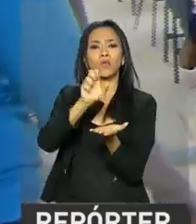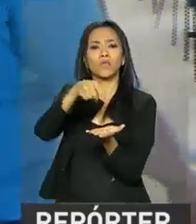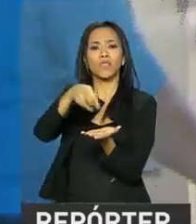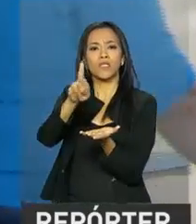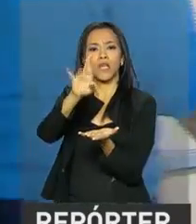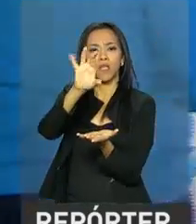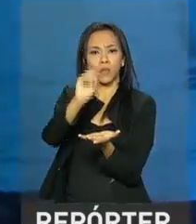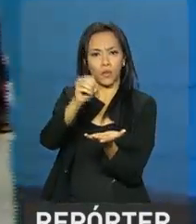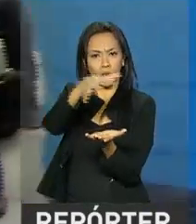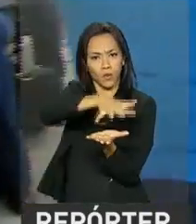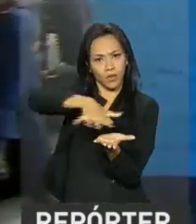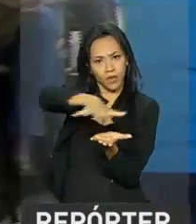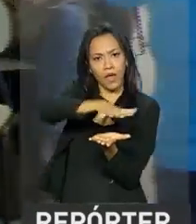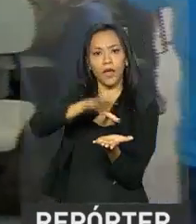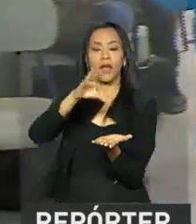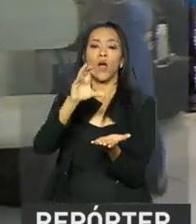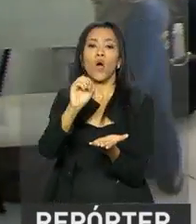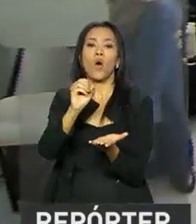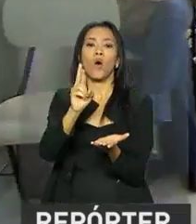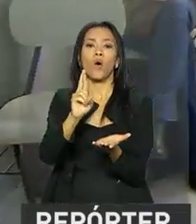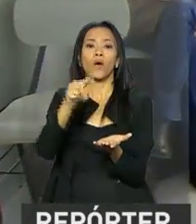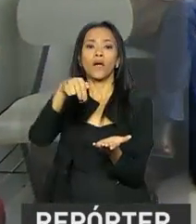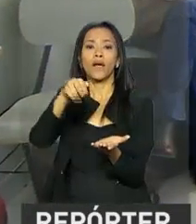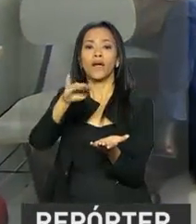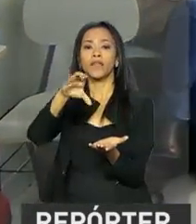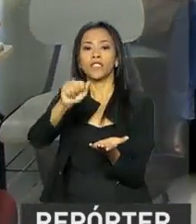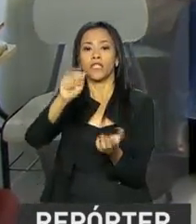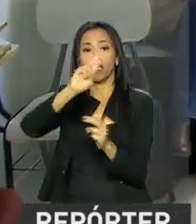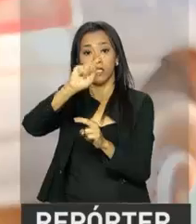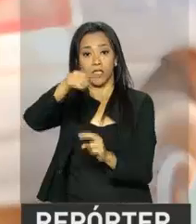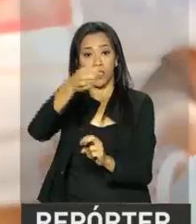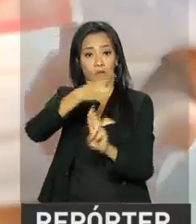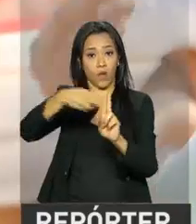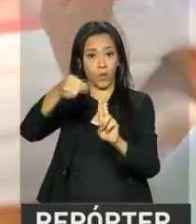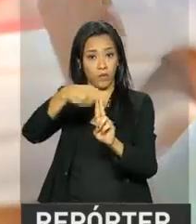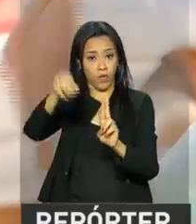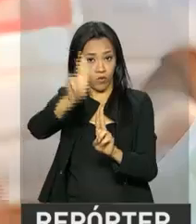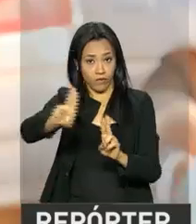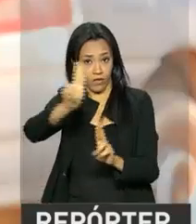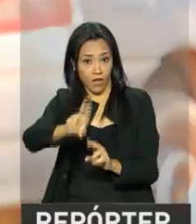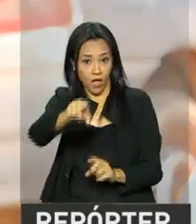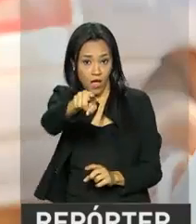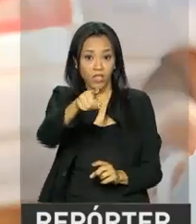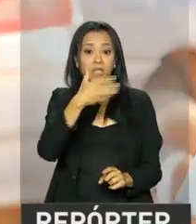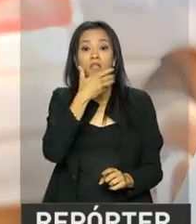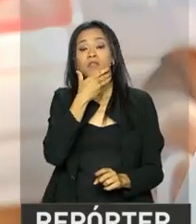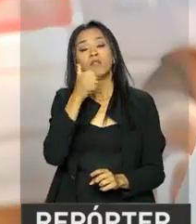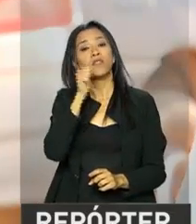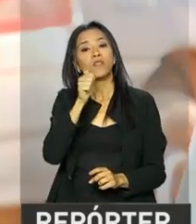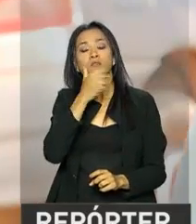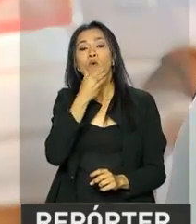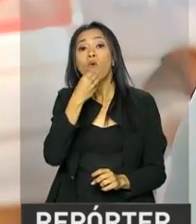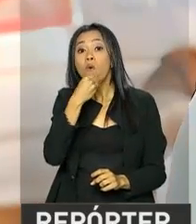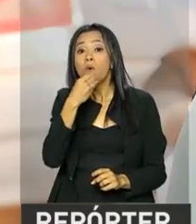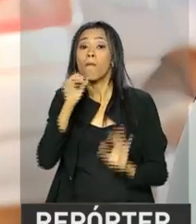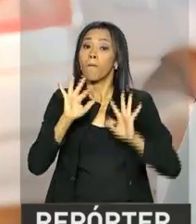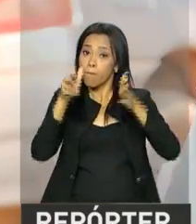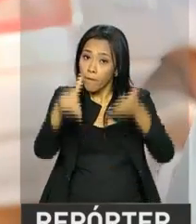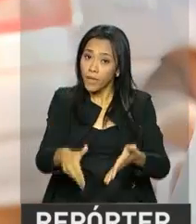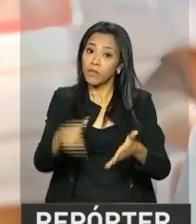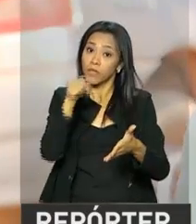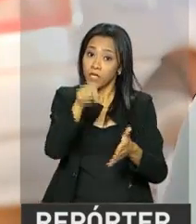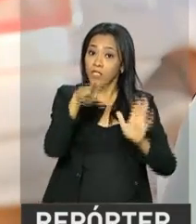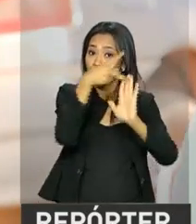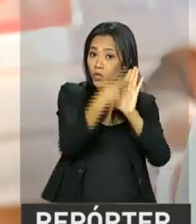agroecologia e agricultura orgânica da Universidade de Brasília Marcelo participou deste e de vários projetos da